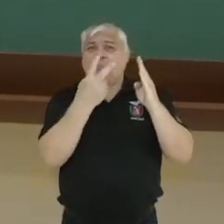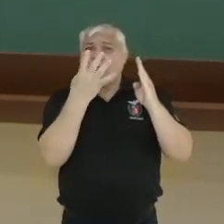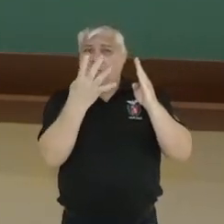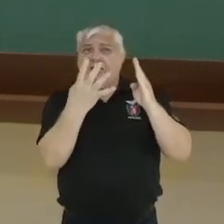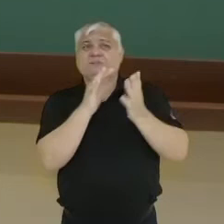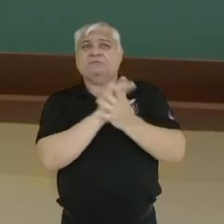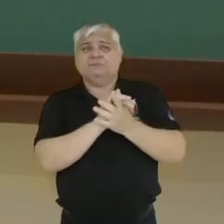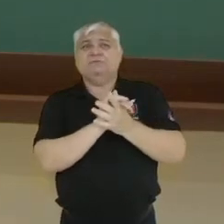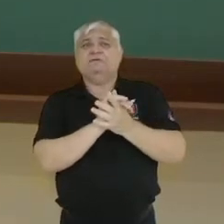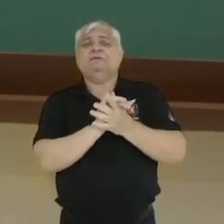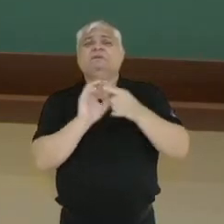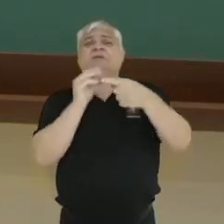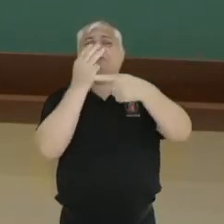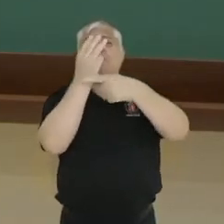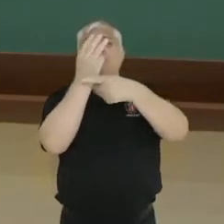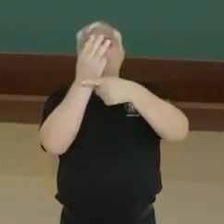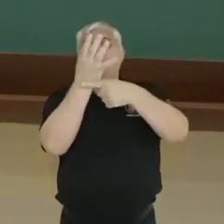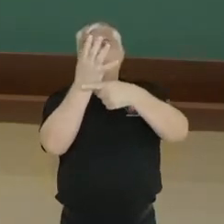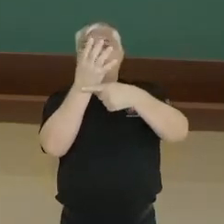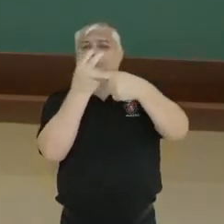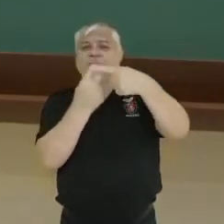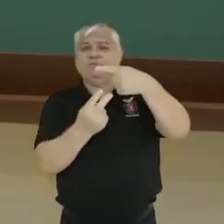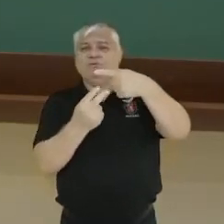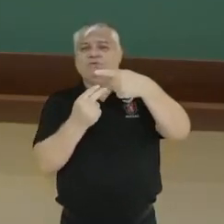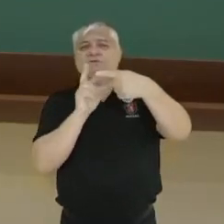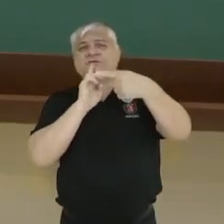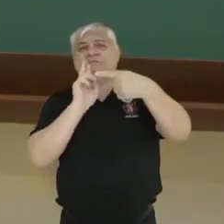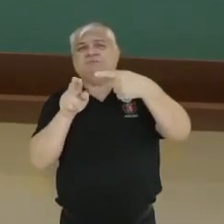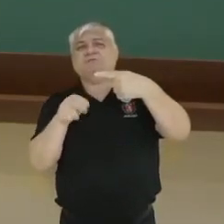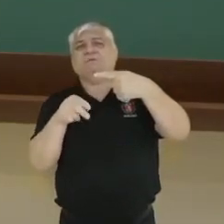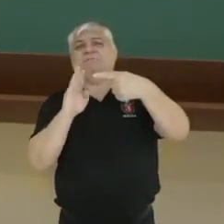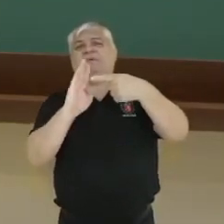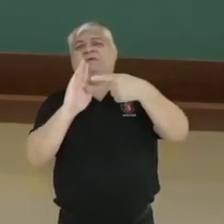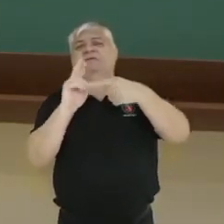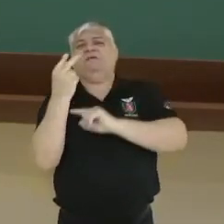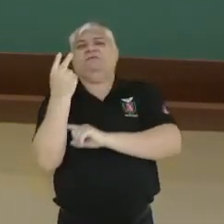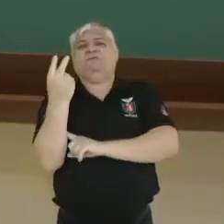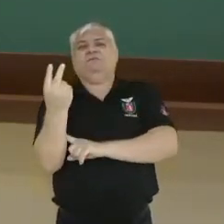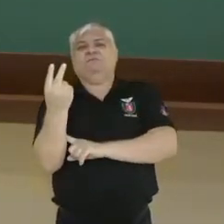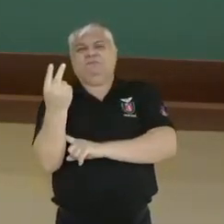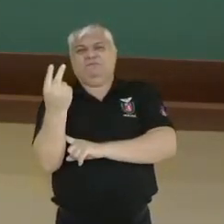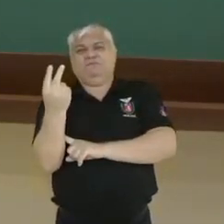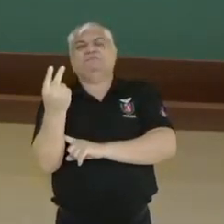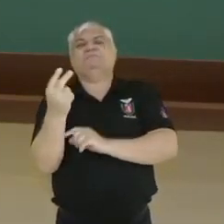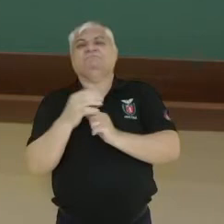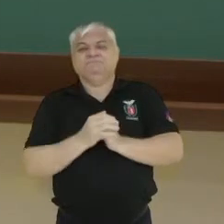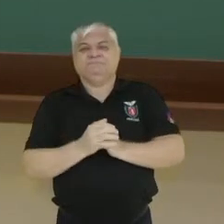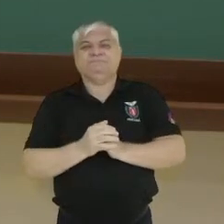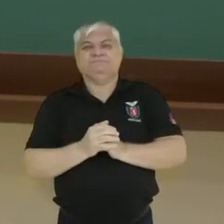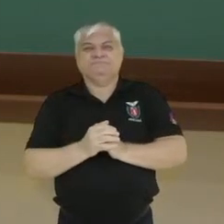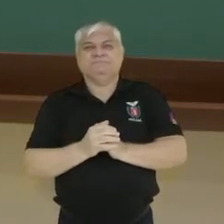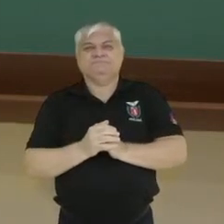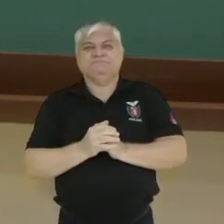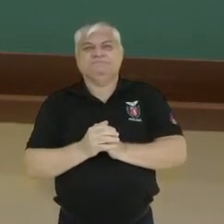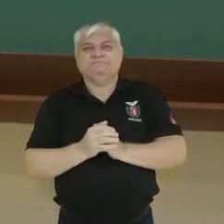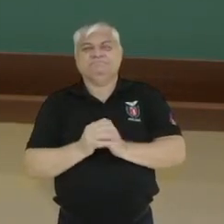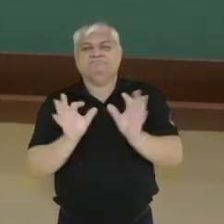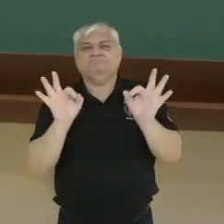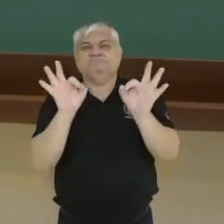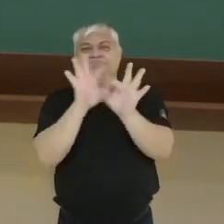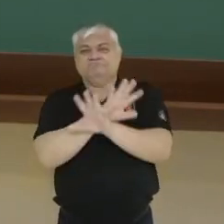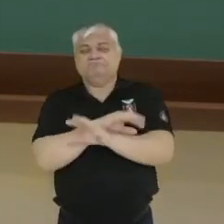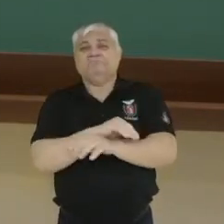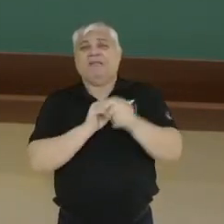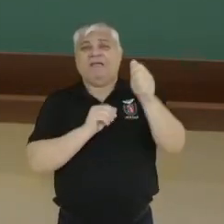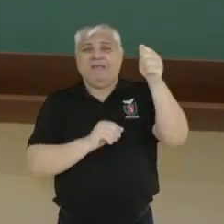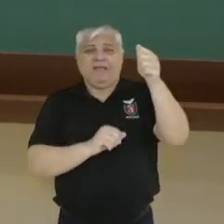Fazendo as operações matemáticas básicas, já encontramos o valor de b, que vale menos 2. Já temos o valor de a e